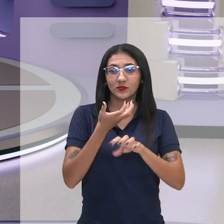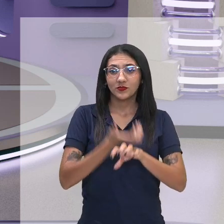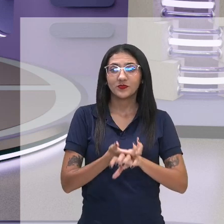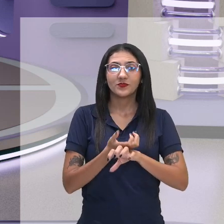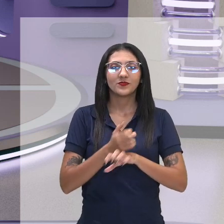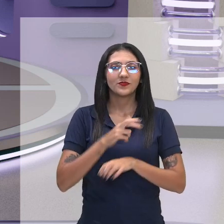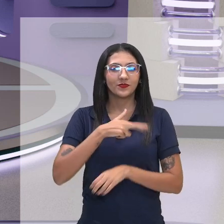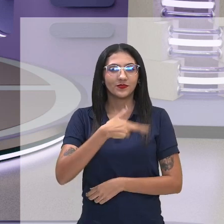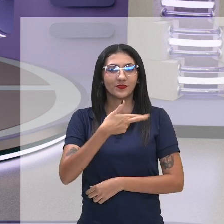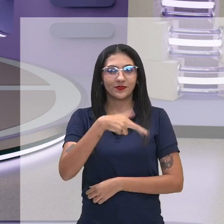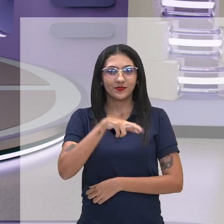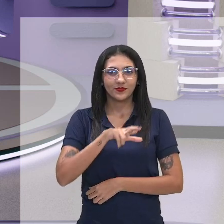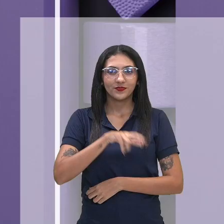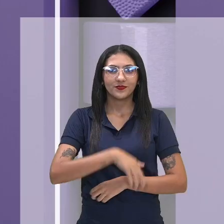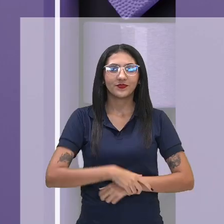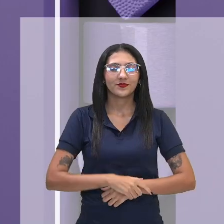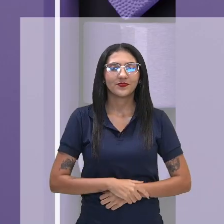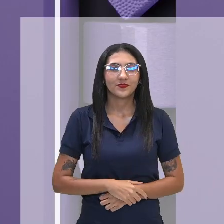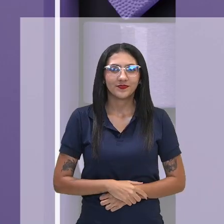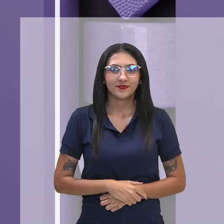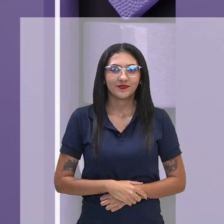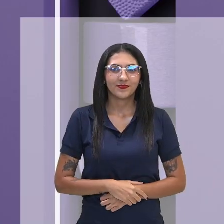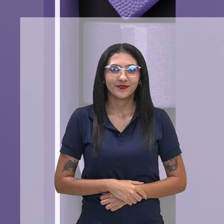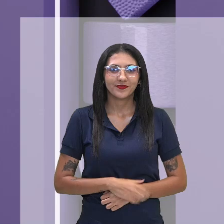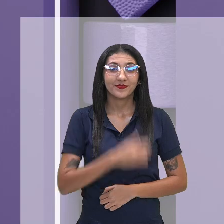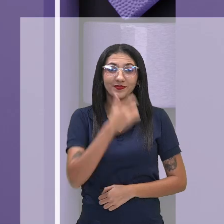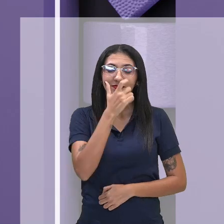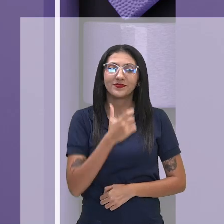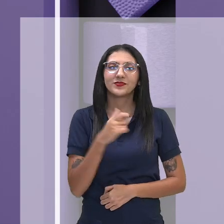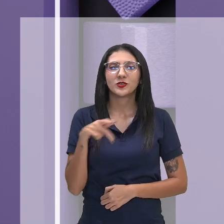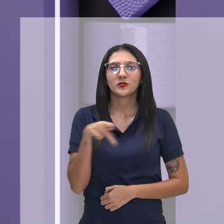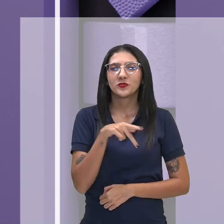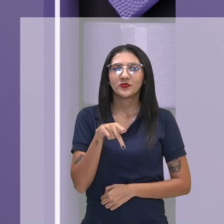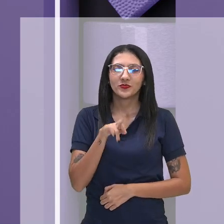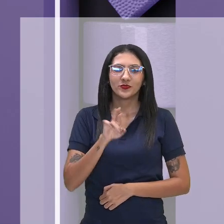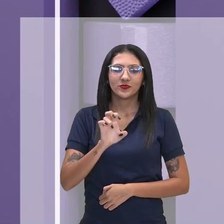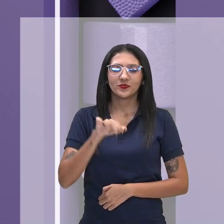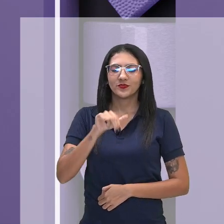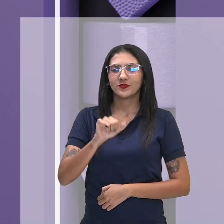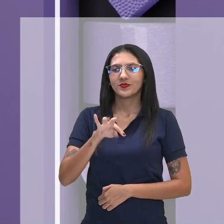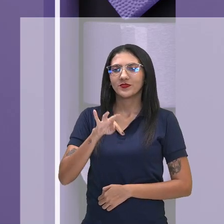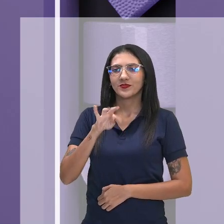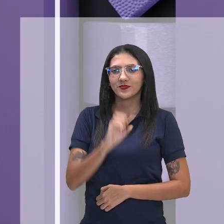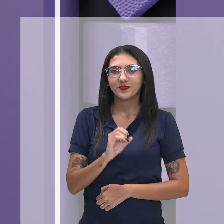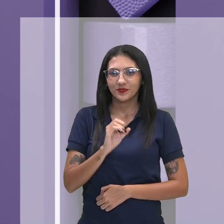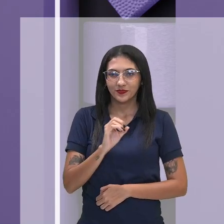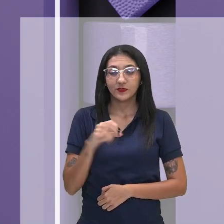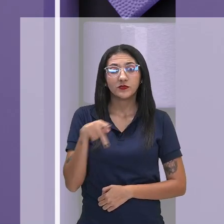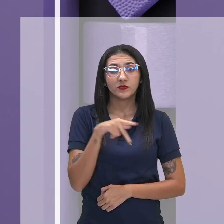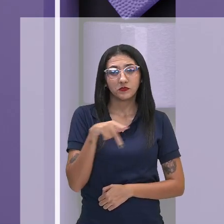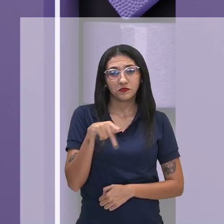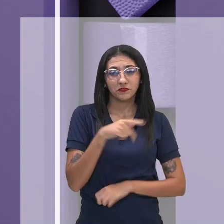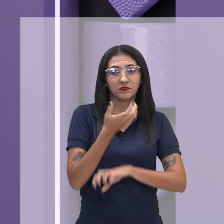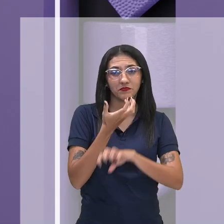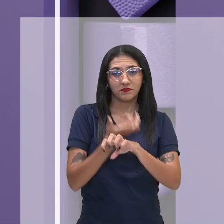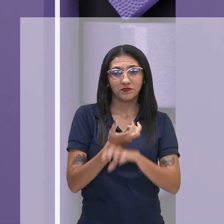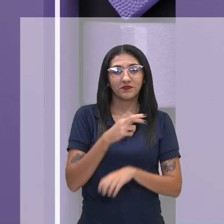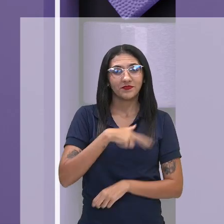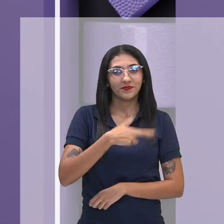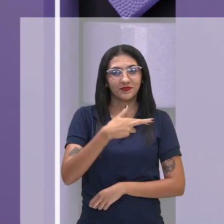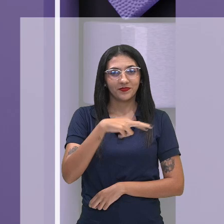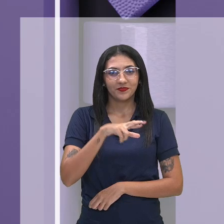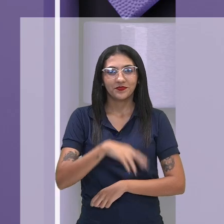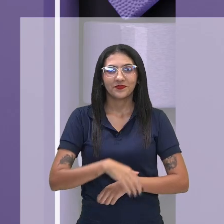ensino religioso. Eu sou o professor Renato Souza, do componente curricular Ensino